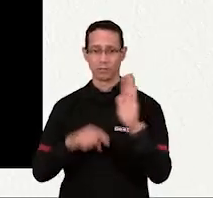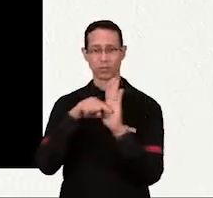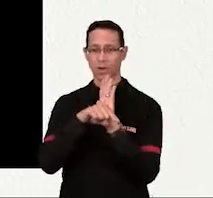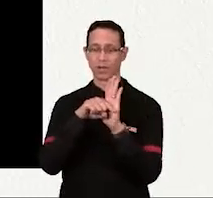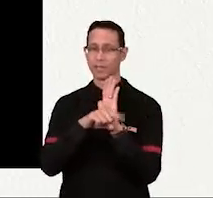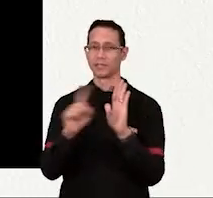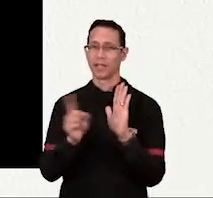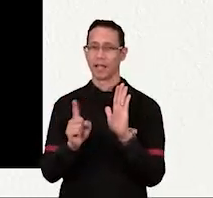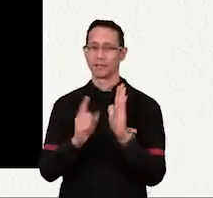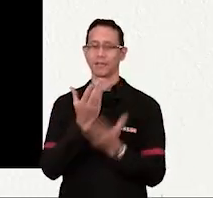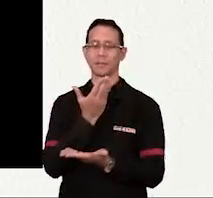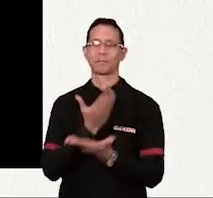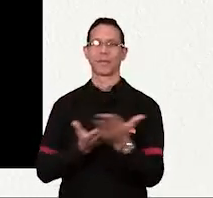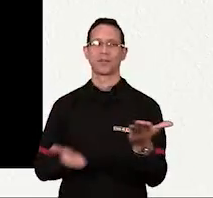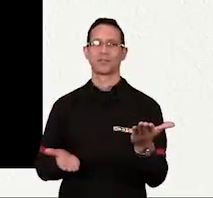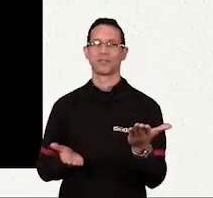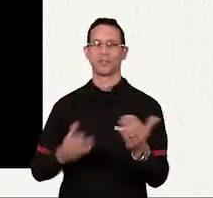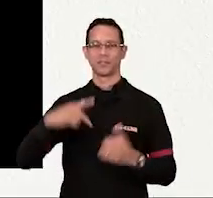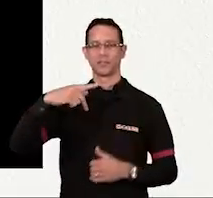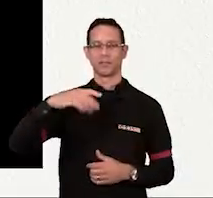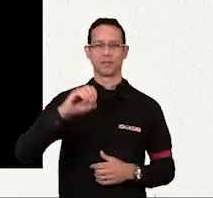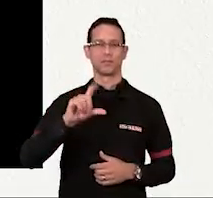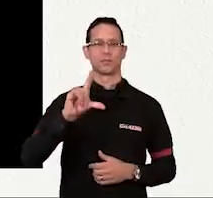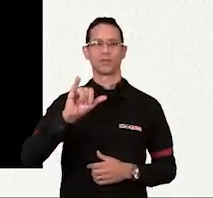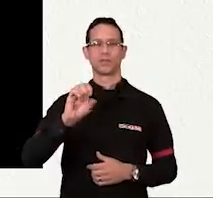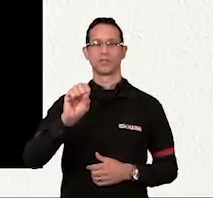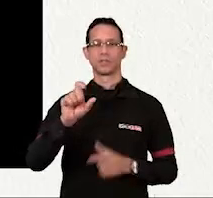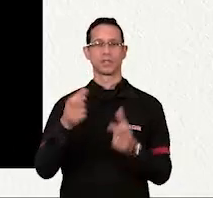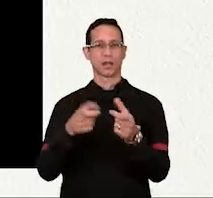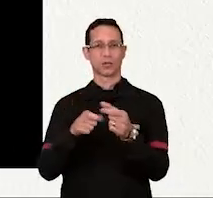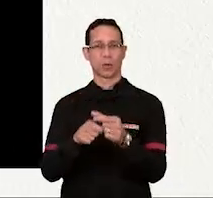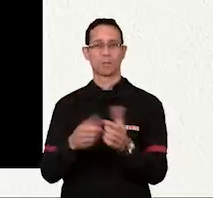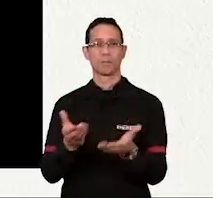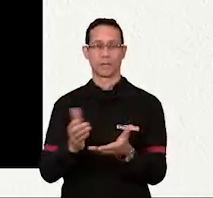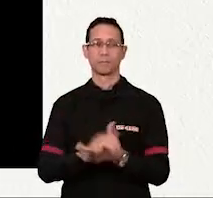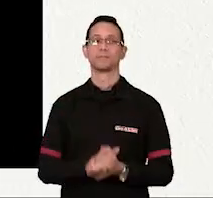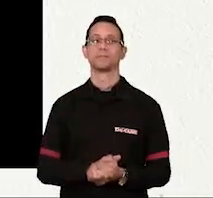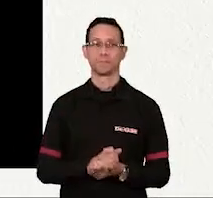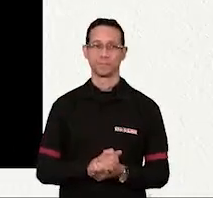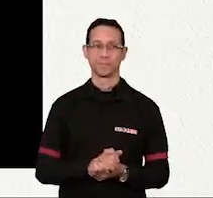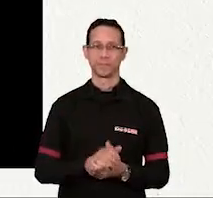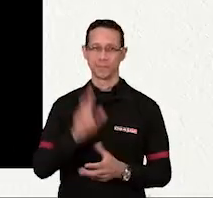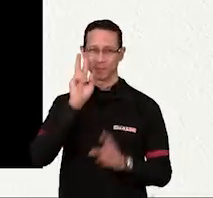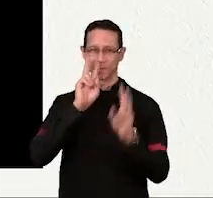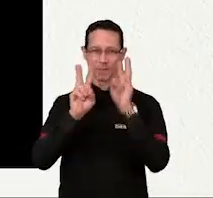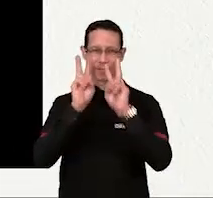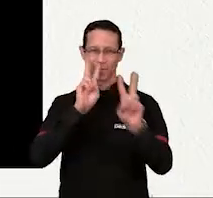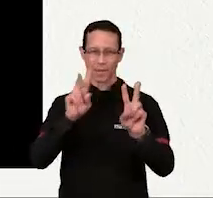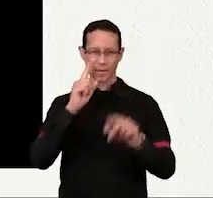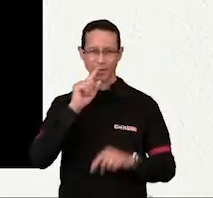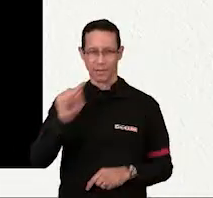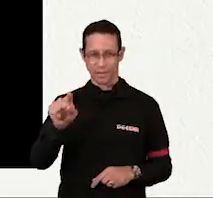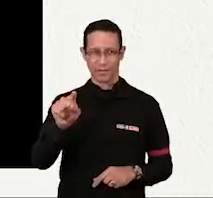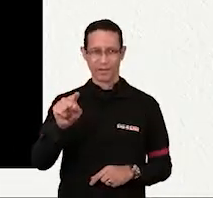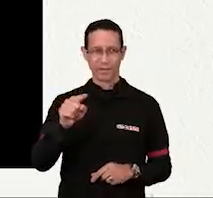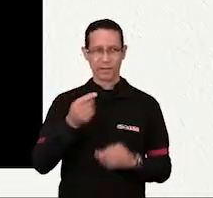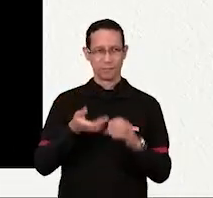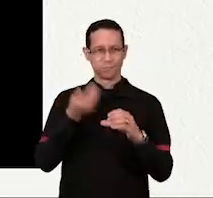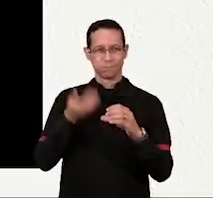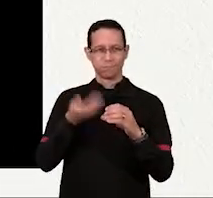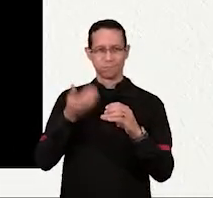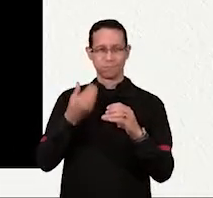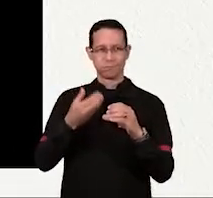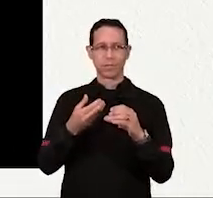analisar isso e você perder o colisteatoma, né? Então, a visualização da lavagem da orelha média e esse material subindo, ele é